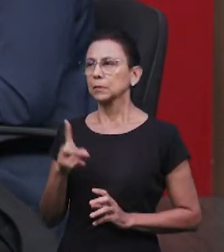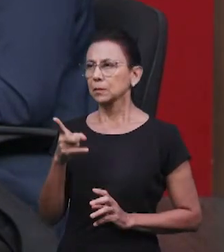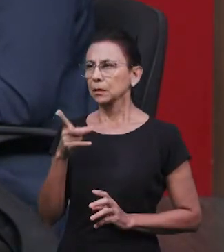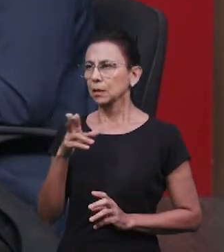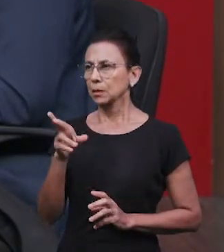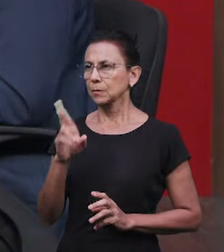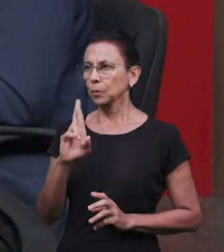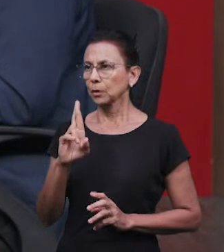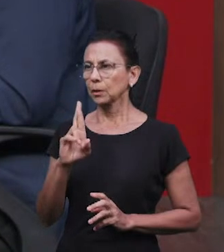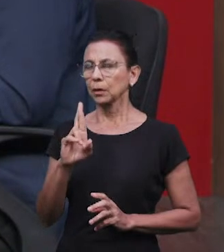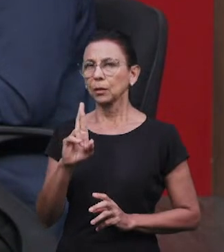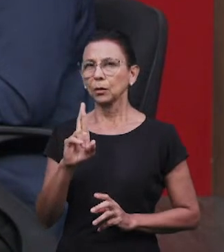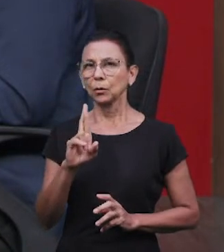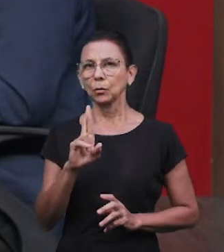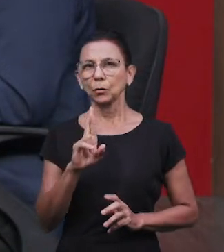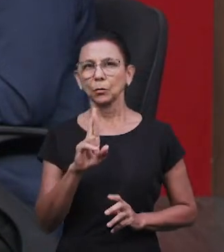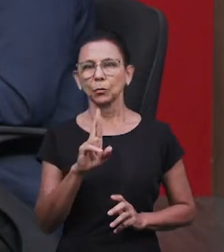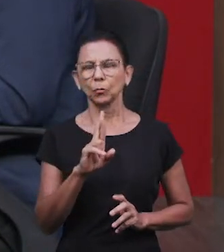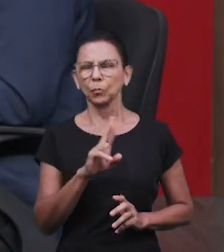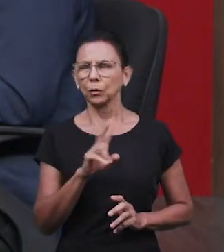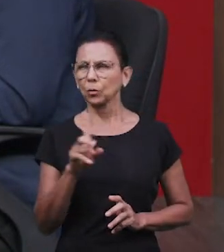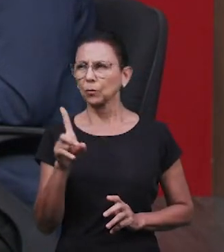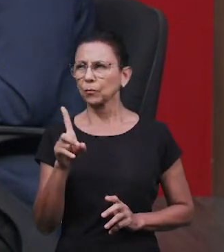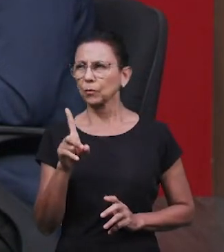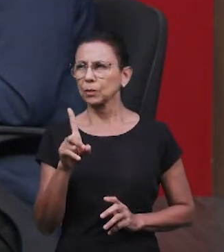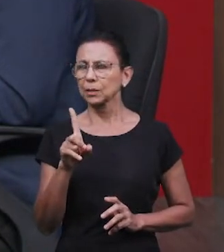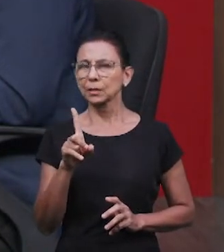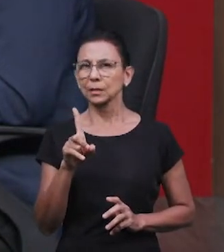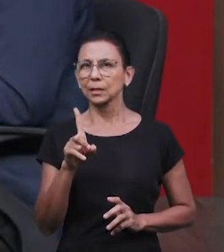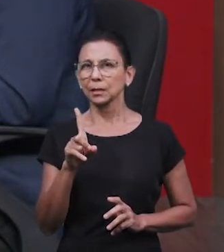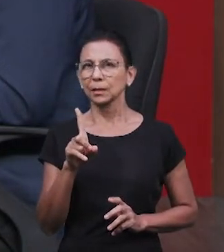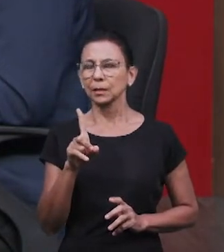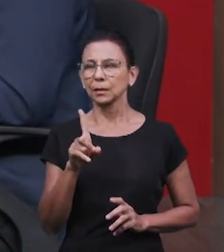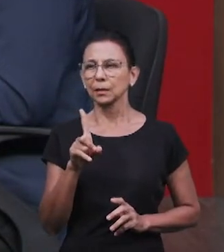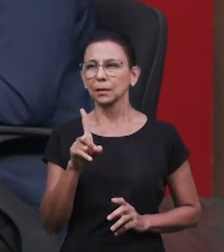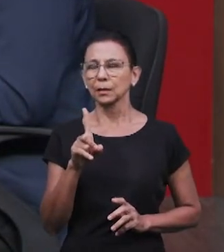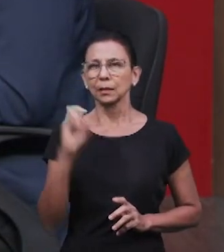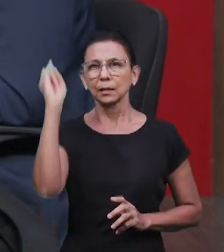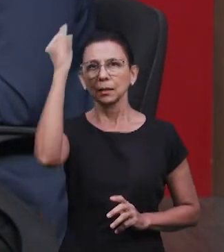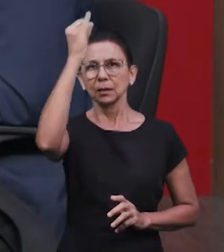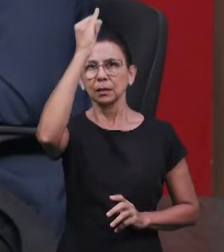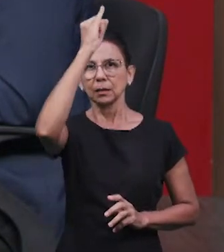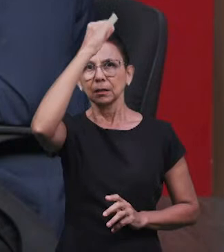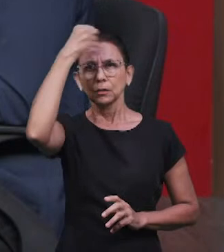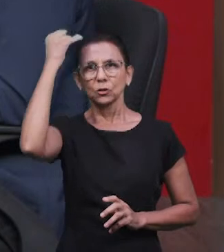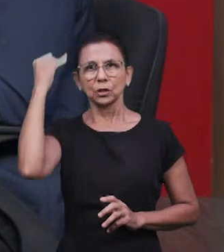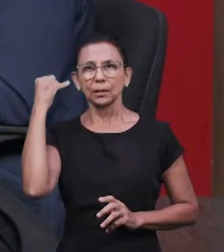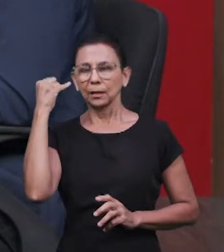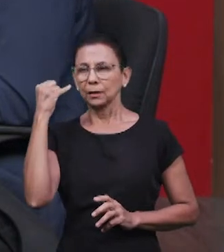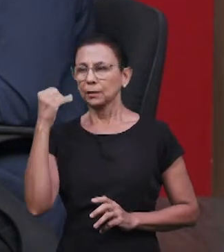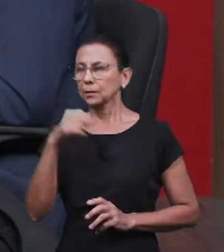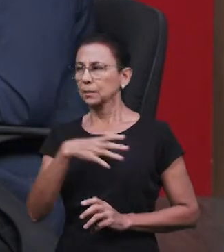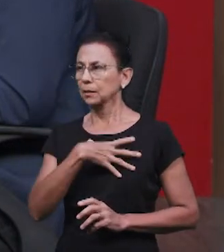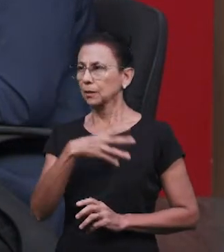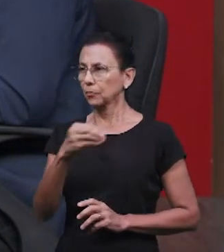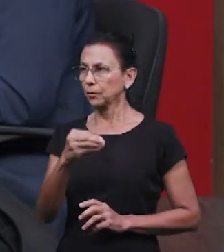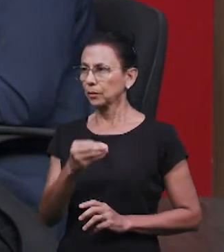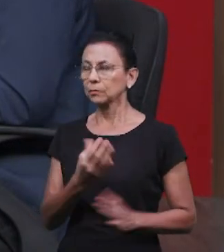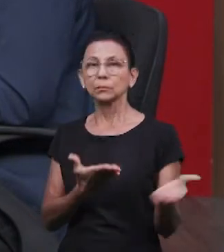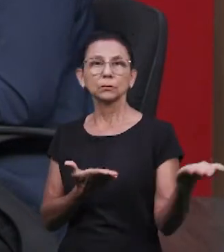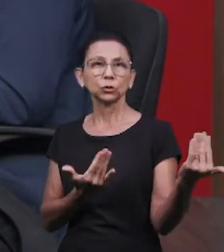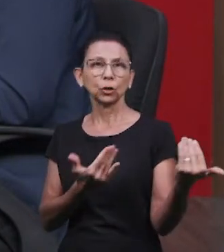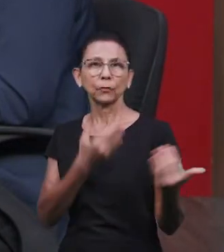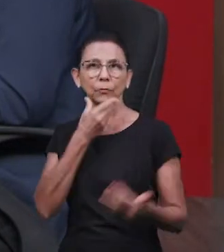principalmente a Flaviane já respondeu, para a Janaína, que tem um filho. É um filho. Um filho jovem. Jovem. Isso.